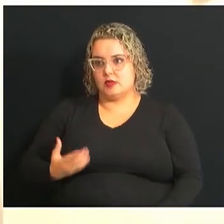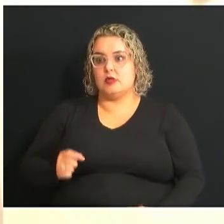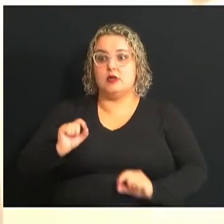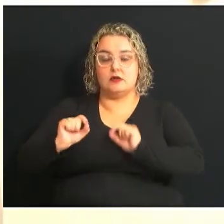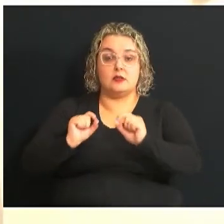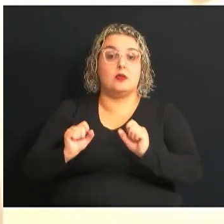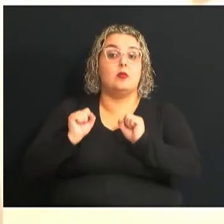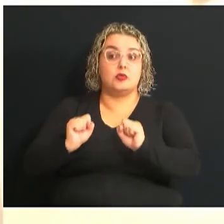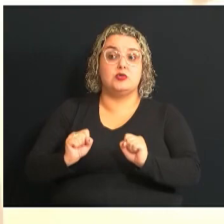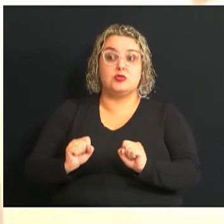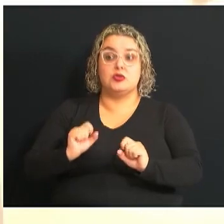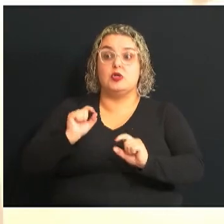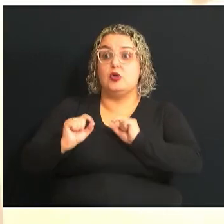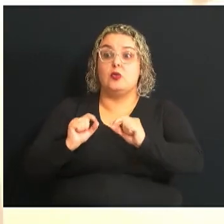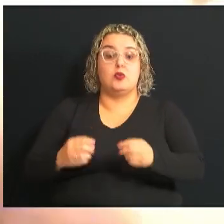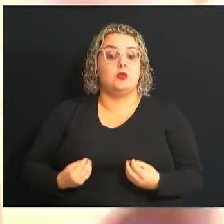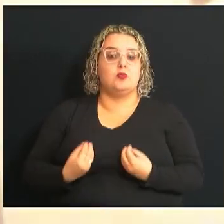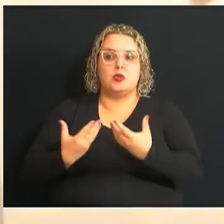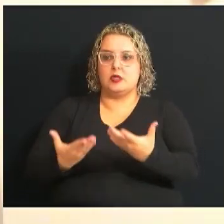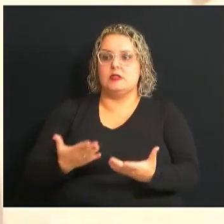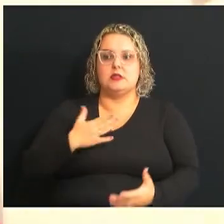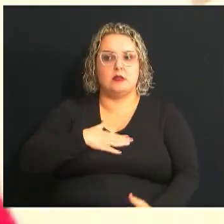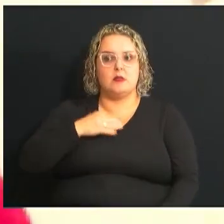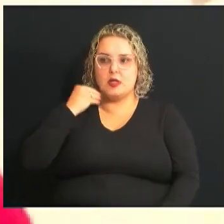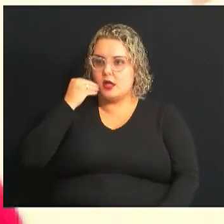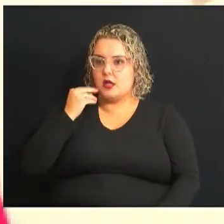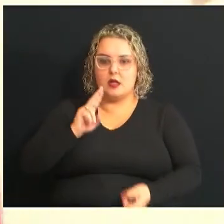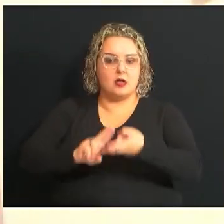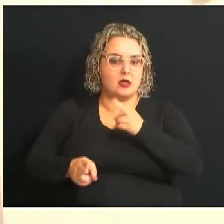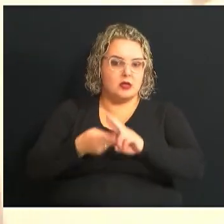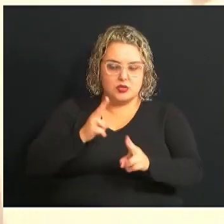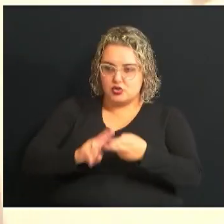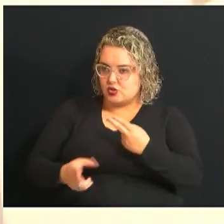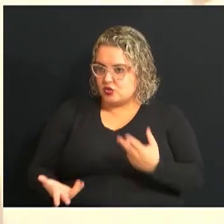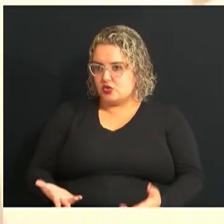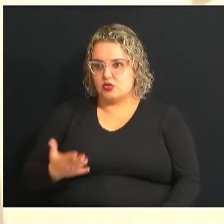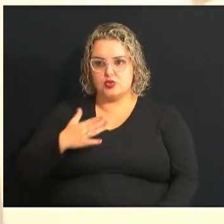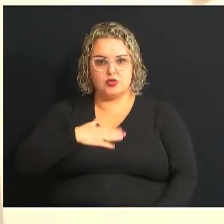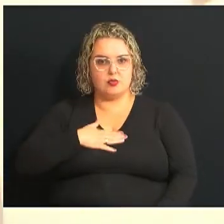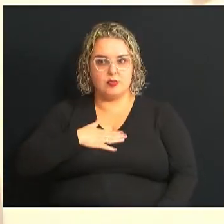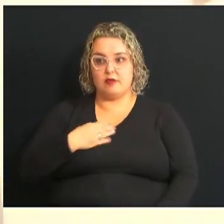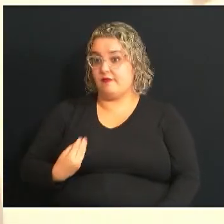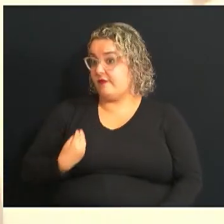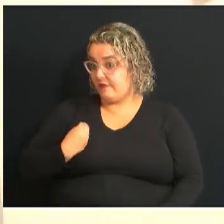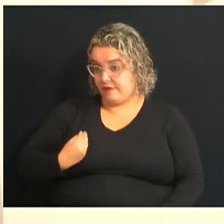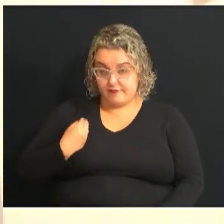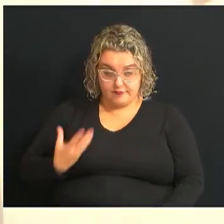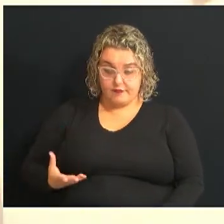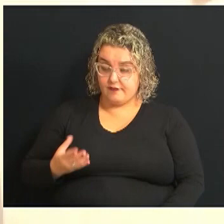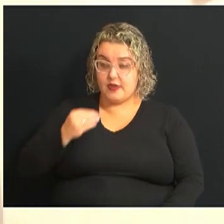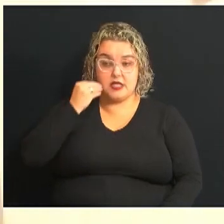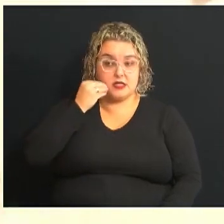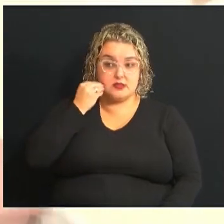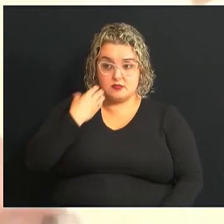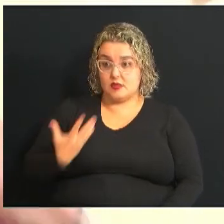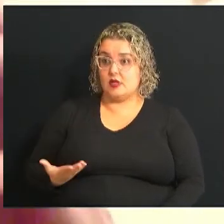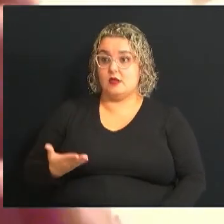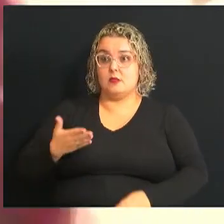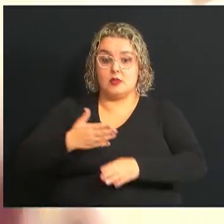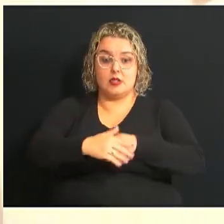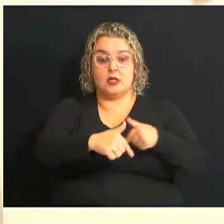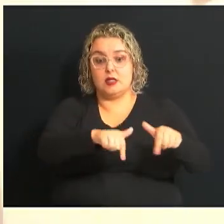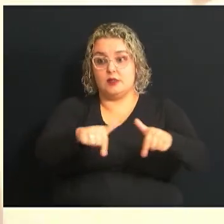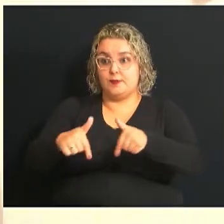ser, o que eu podia trazer das minhas habilidades, das minhas, para entrar no mercado de